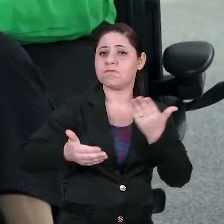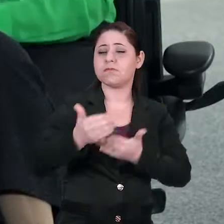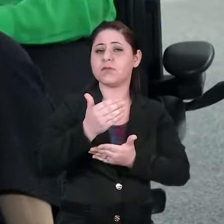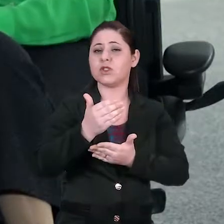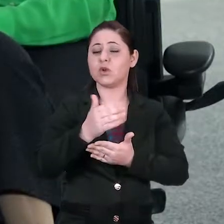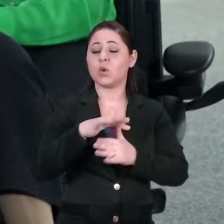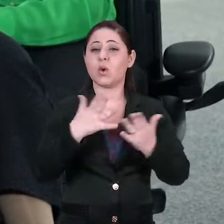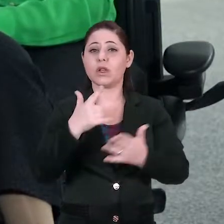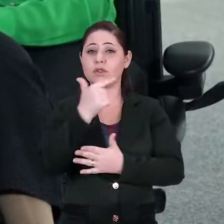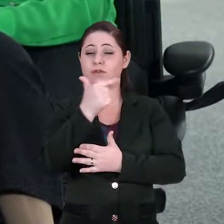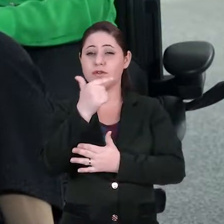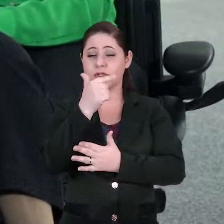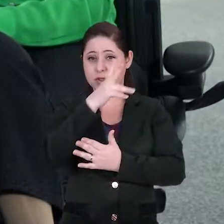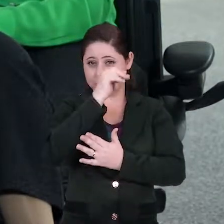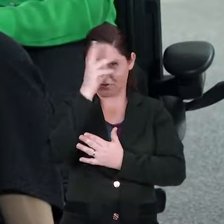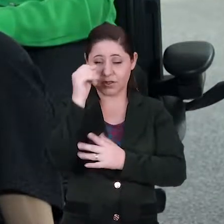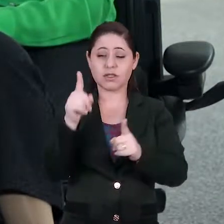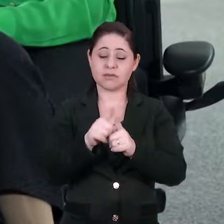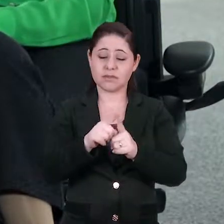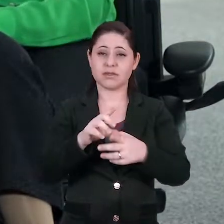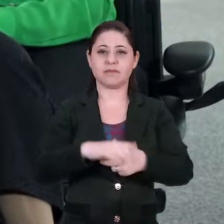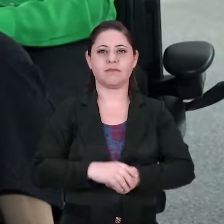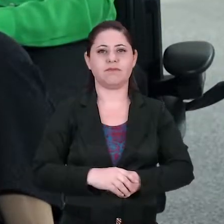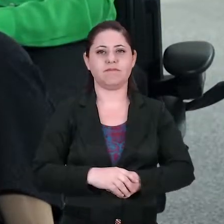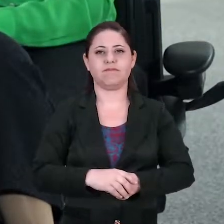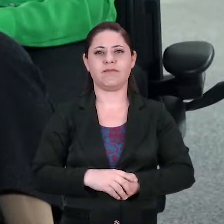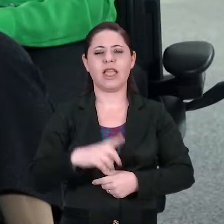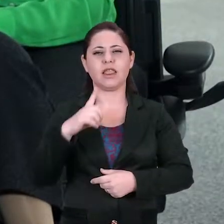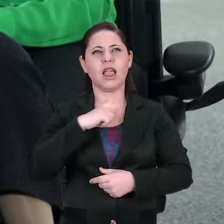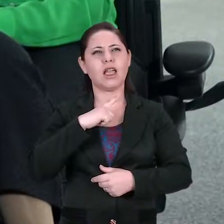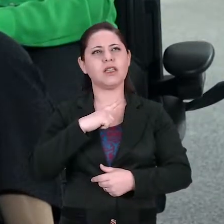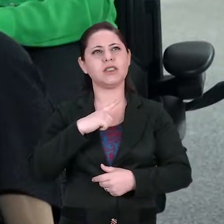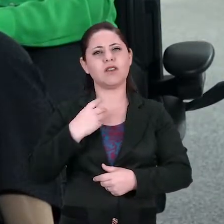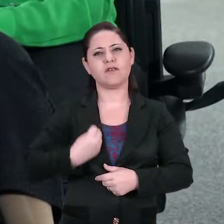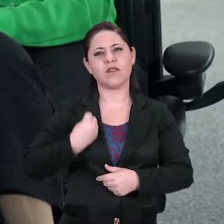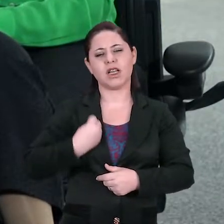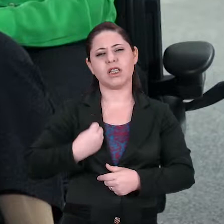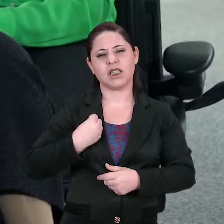fui vice-prefeita. E tem um ponto, um item da tua trajetória como